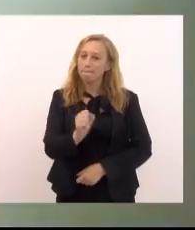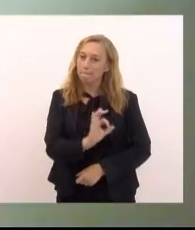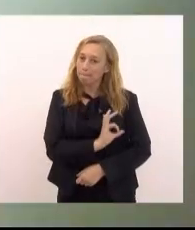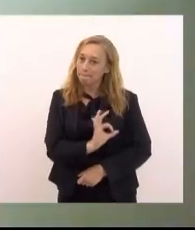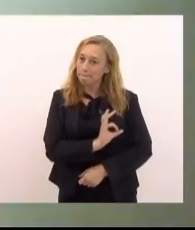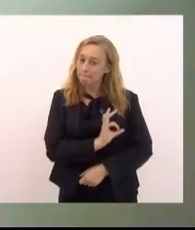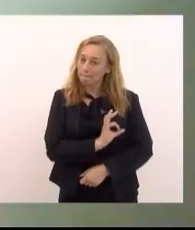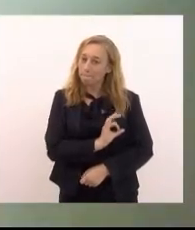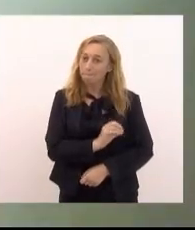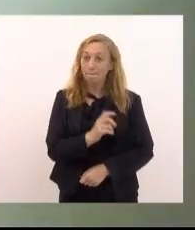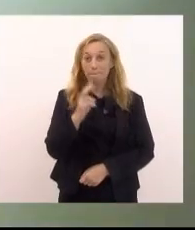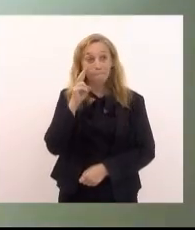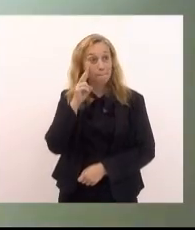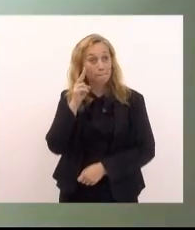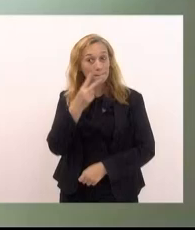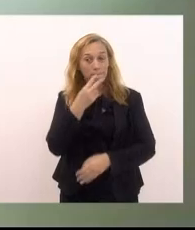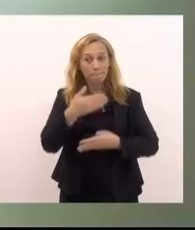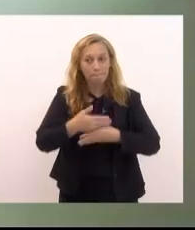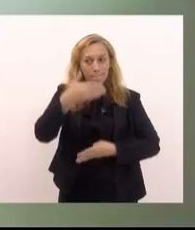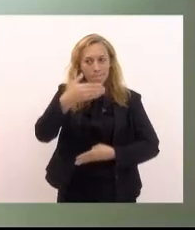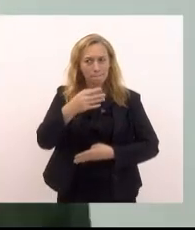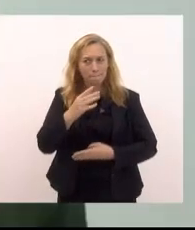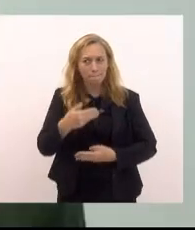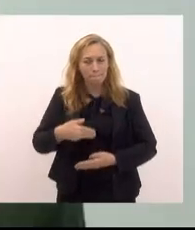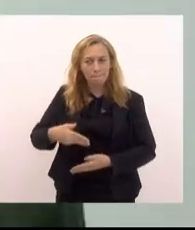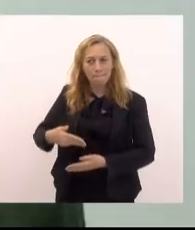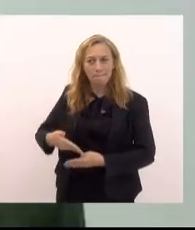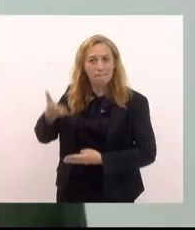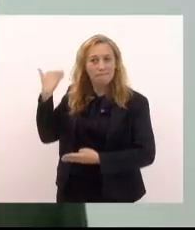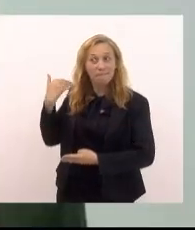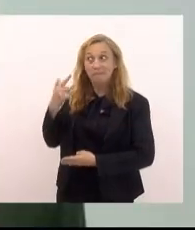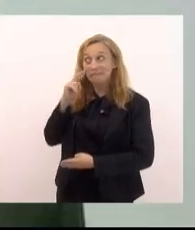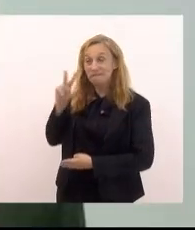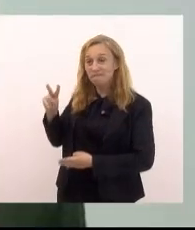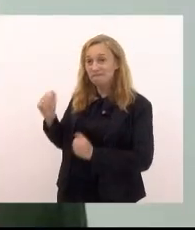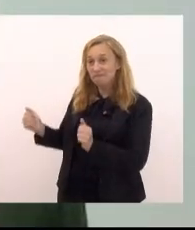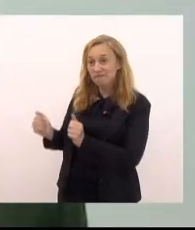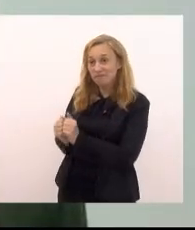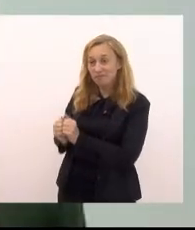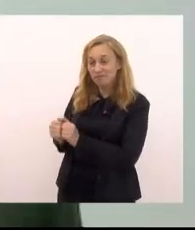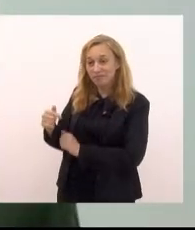de fundo eu verifico que está aqui na Alerja do meu lado.